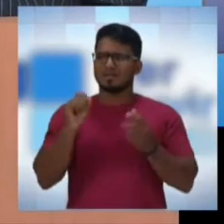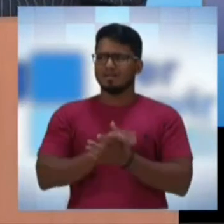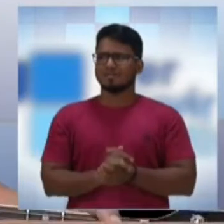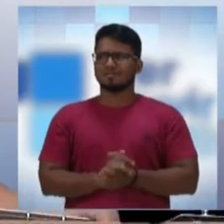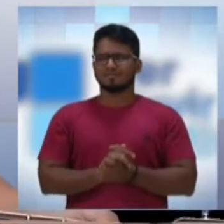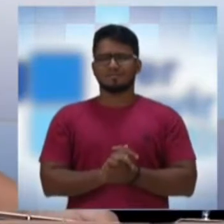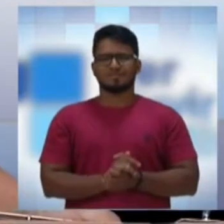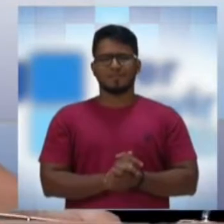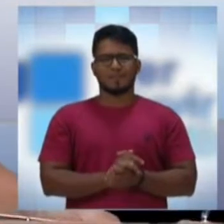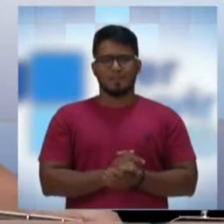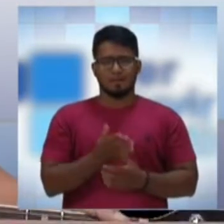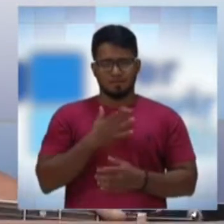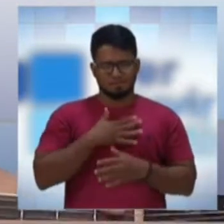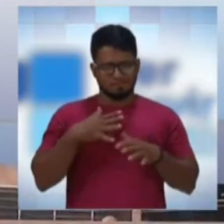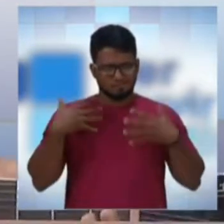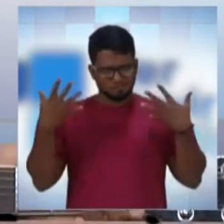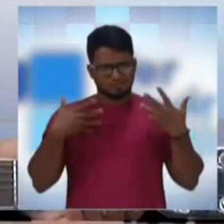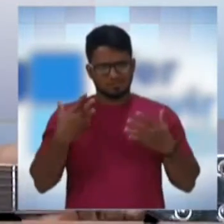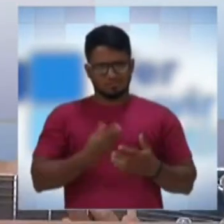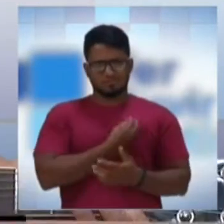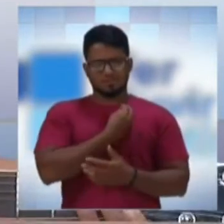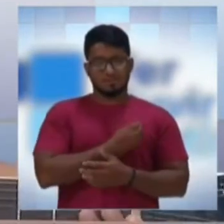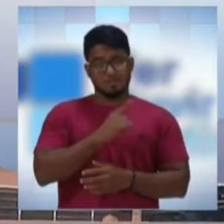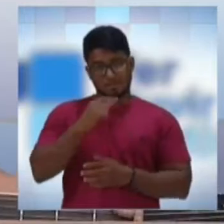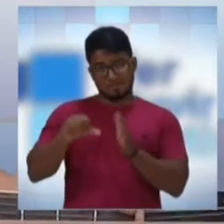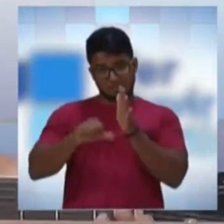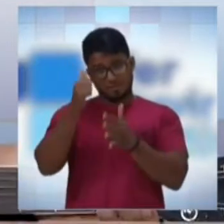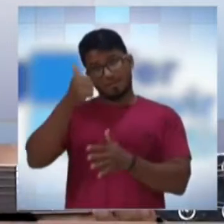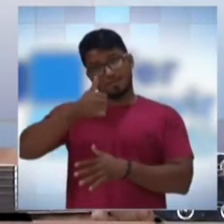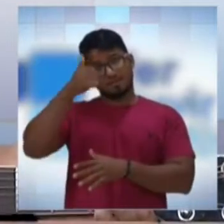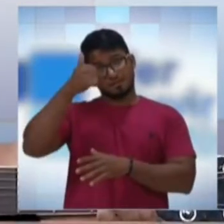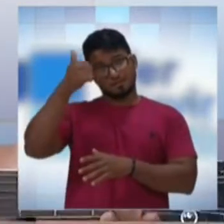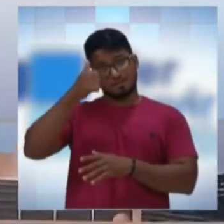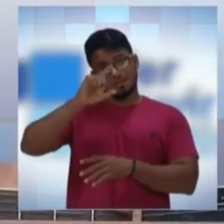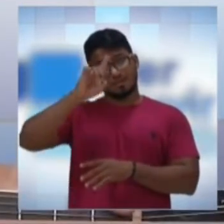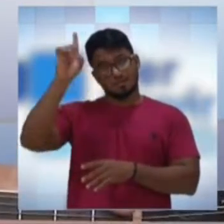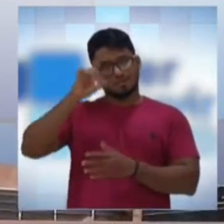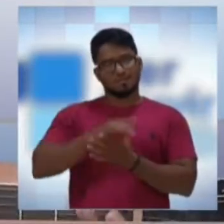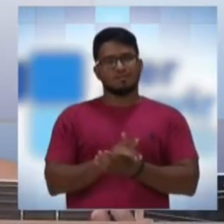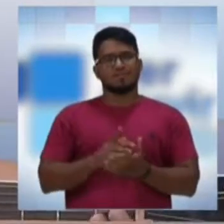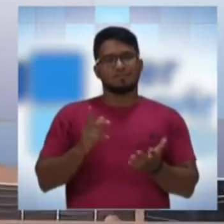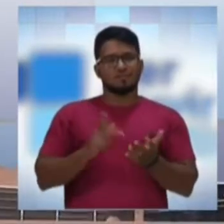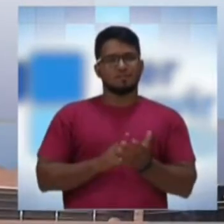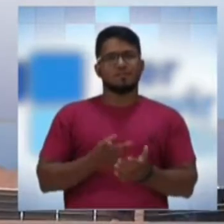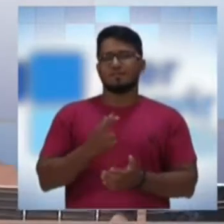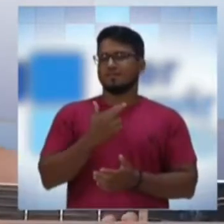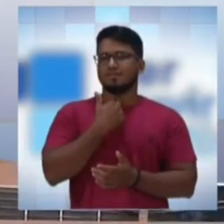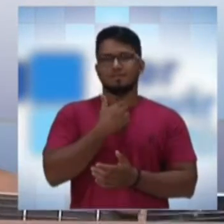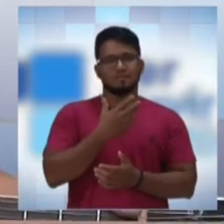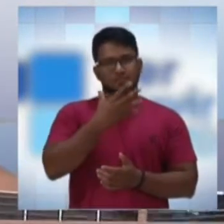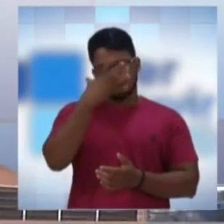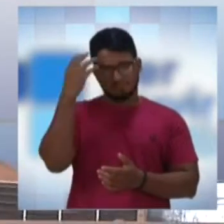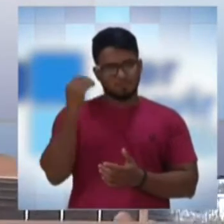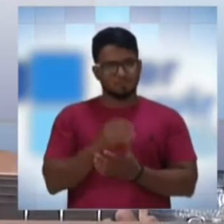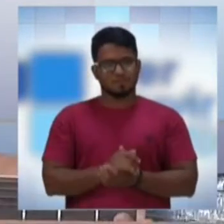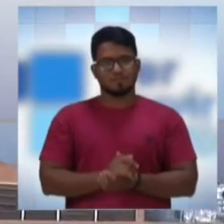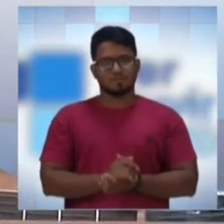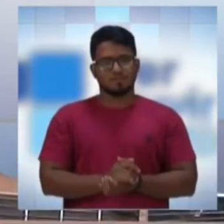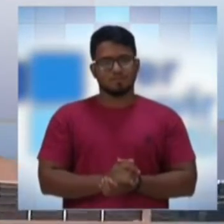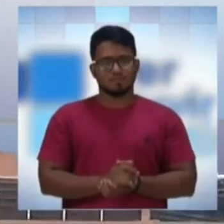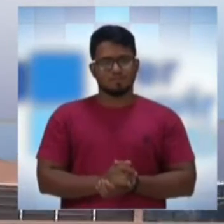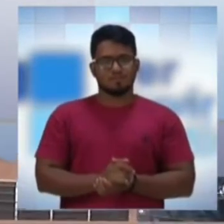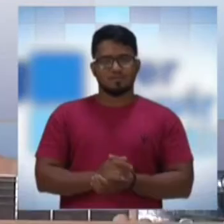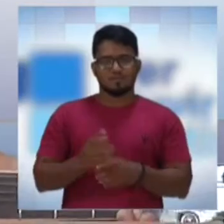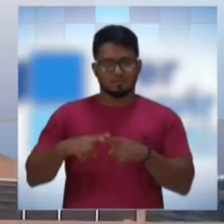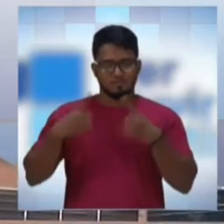alegria? O que mais me traz alegria na vida? Primeiro Deus, né? Isso, sim, é fato. Sim. Você não pode